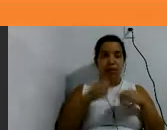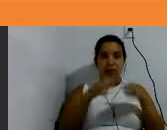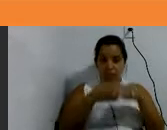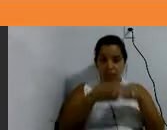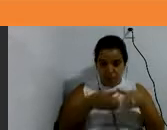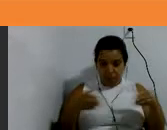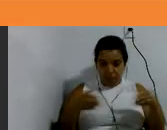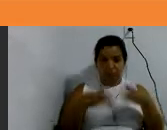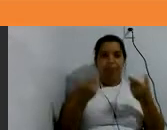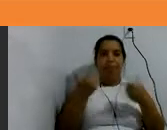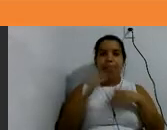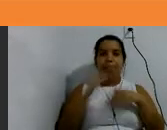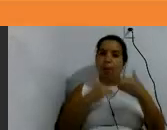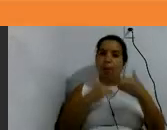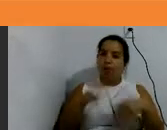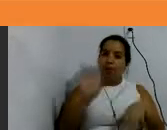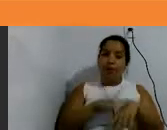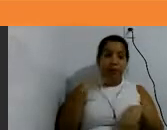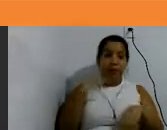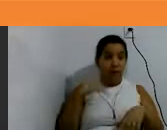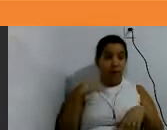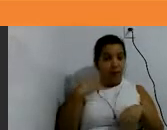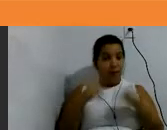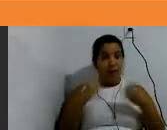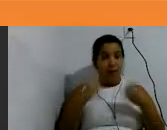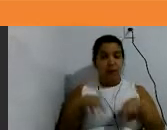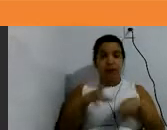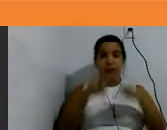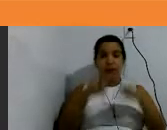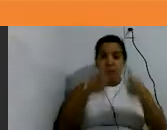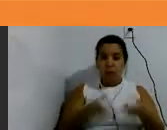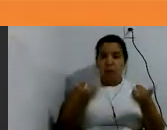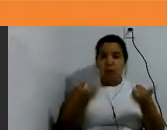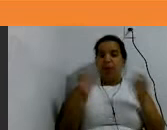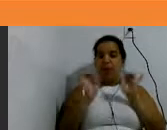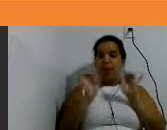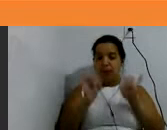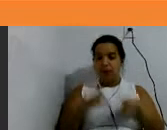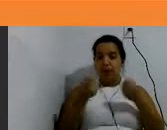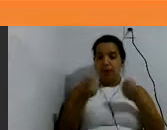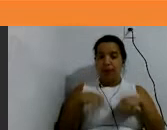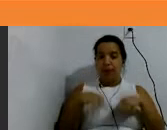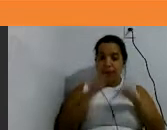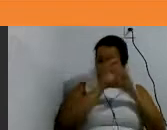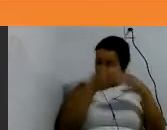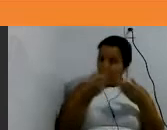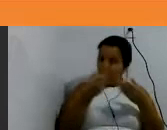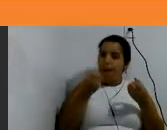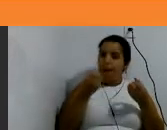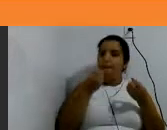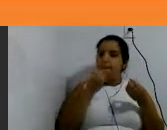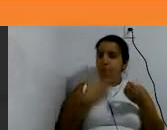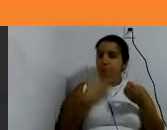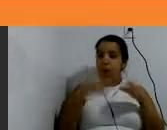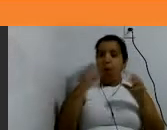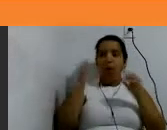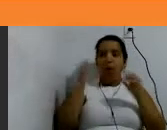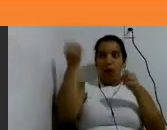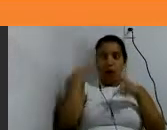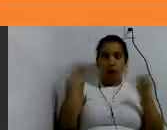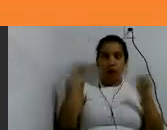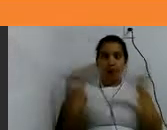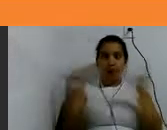Então, é um processo que é mais caro, que a gente precisa de meio de cultura, a gente precisa de um microscópio de luz invertida.